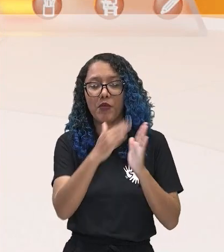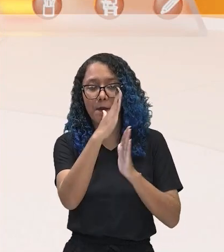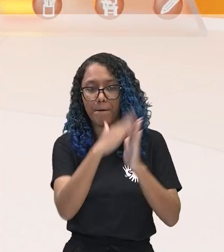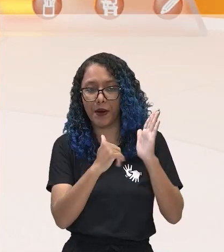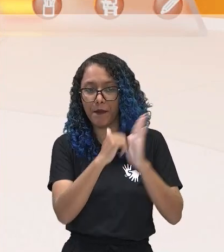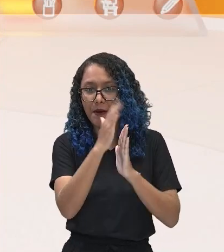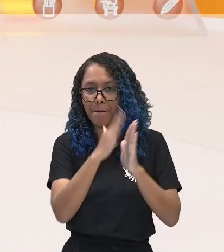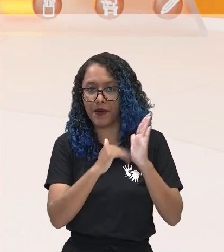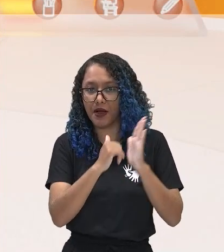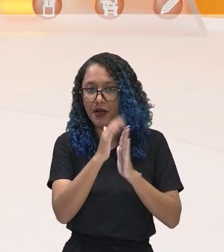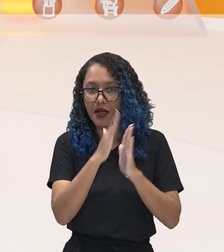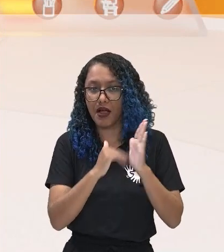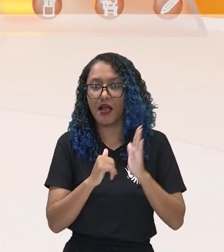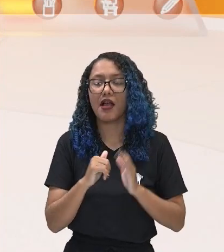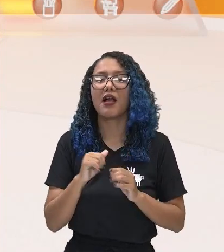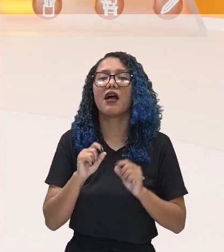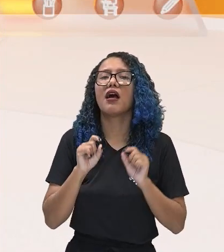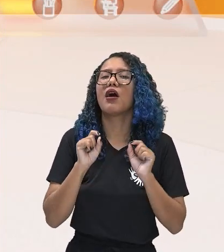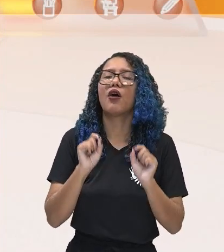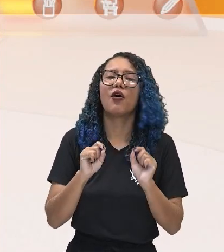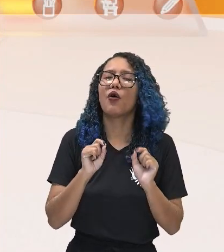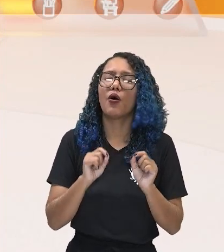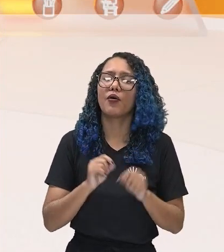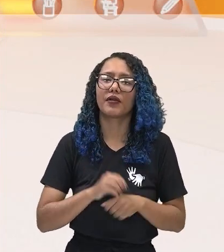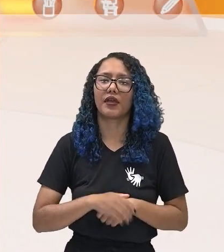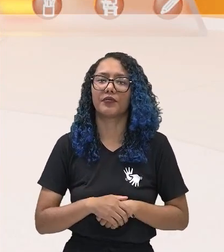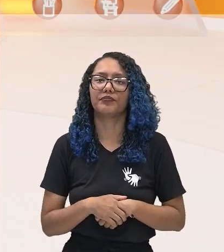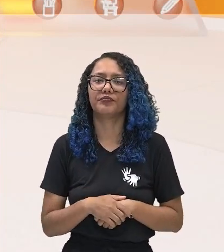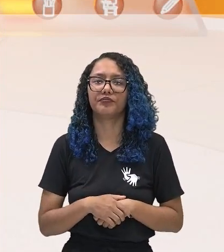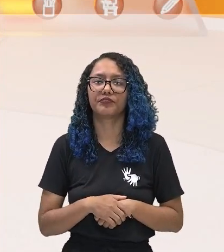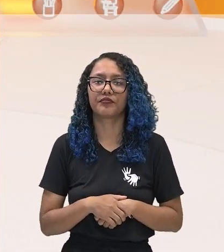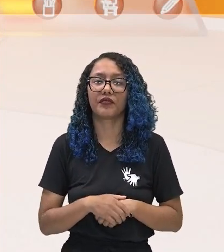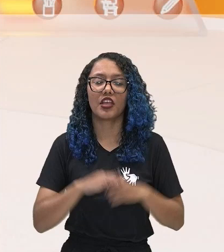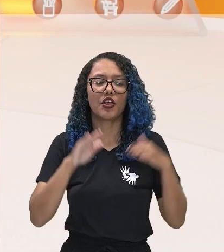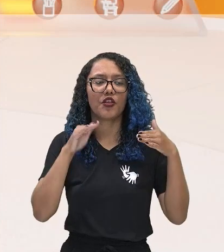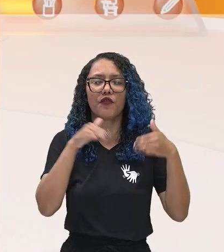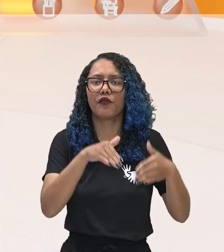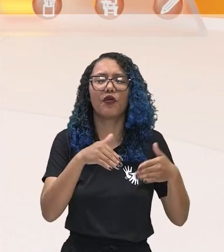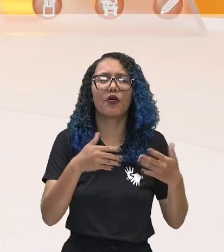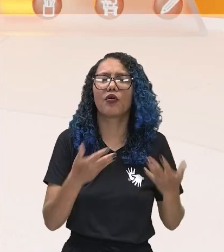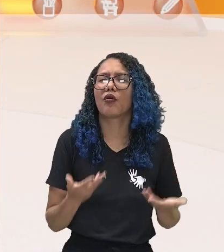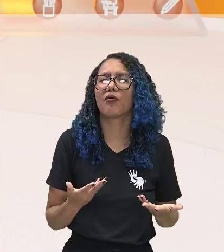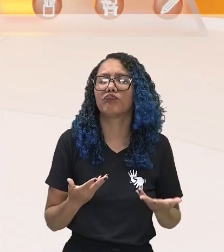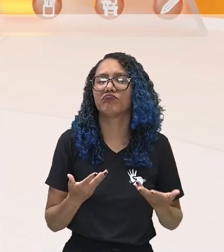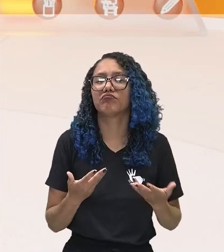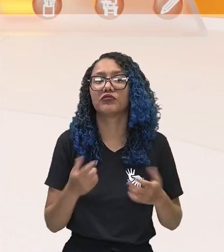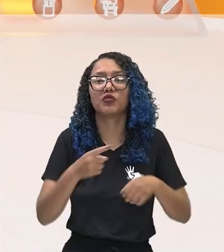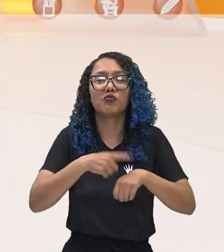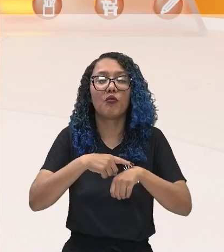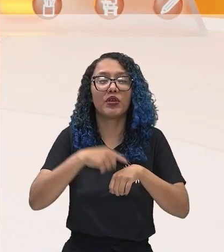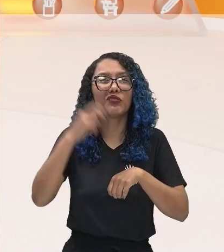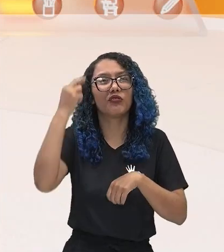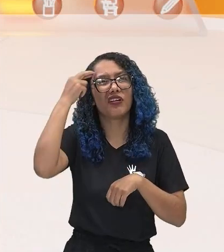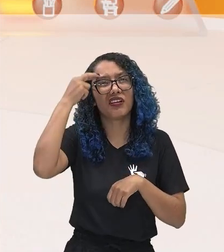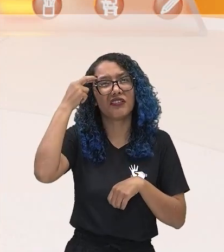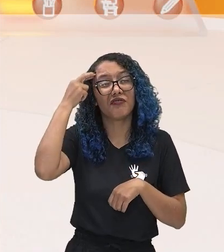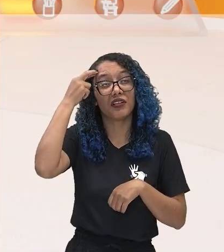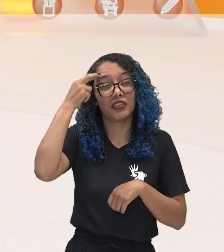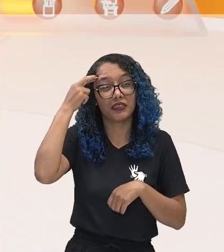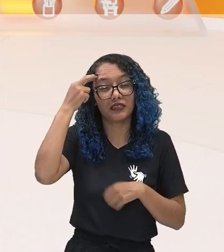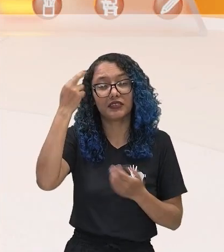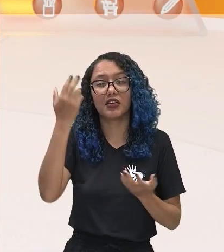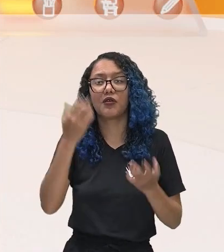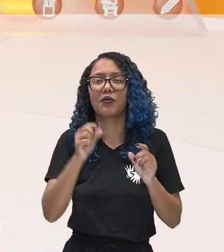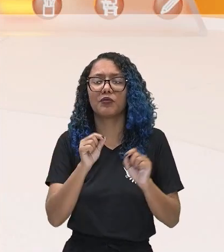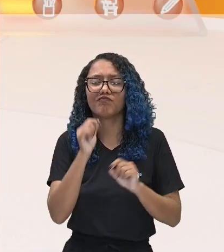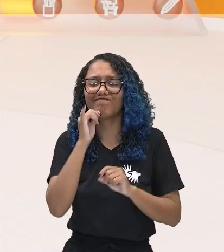imagem, ele trabalhou justamente naquele momento que, segundo ele, fazia uma reflexão. Estava triste,